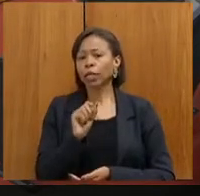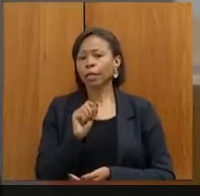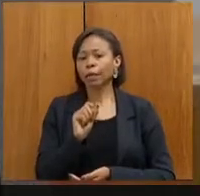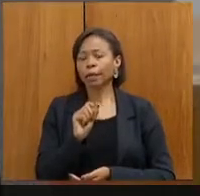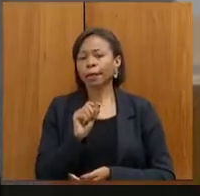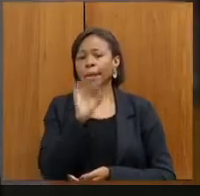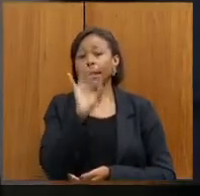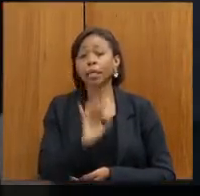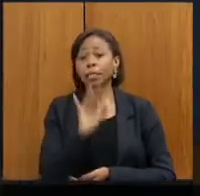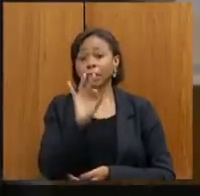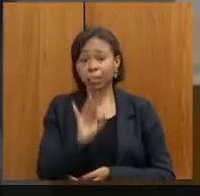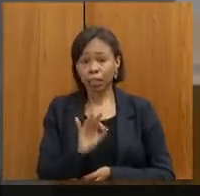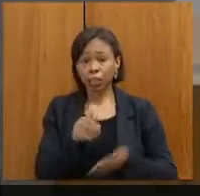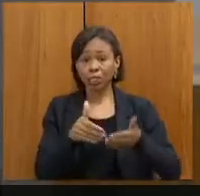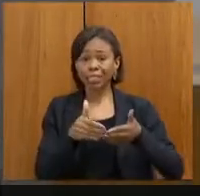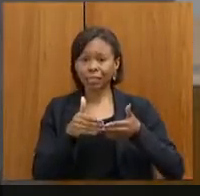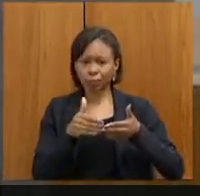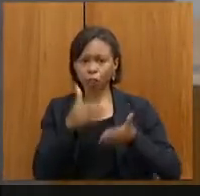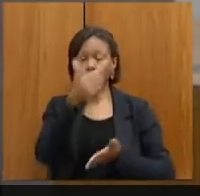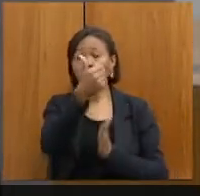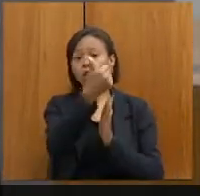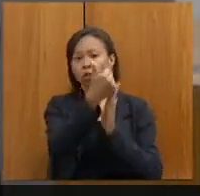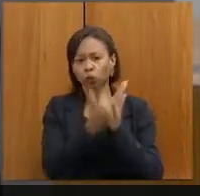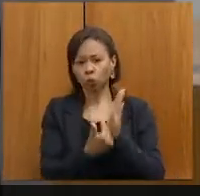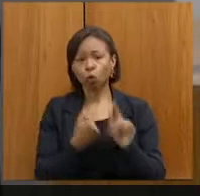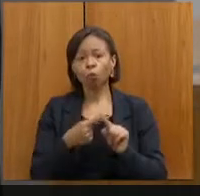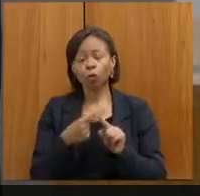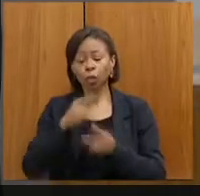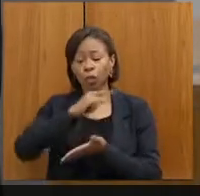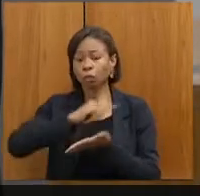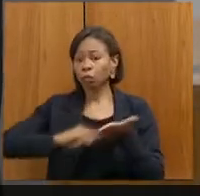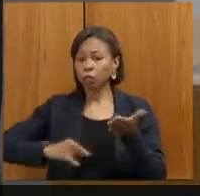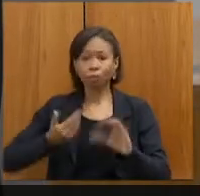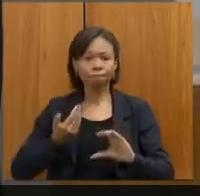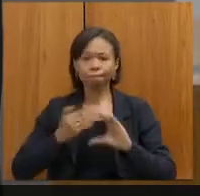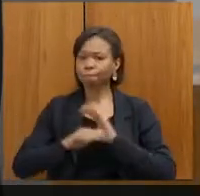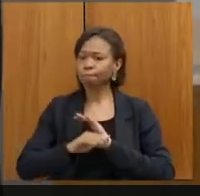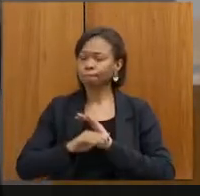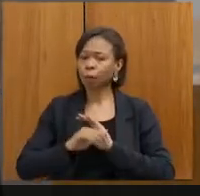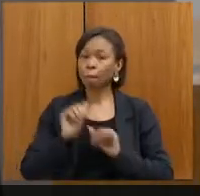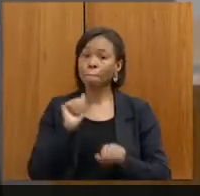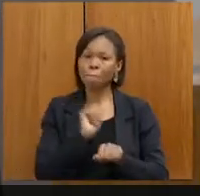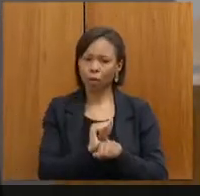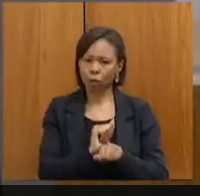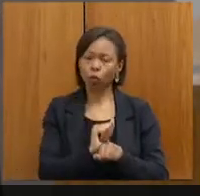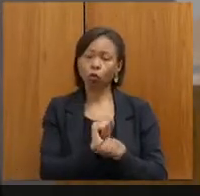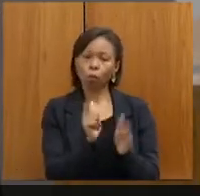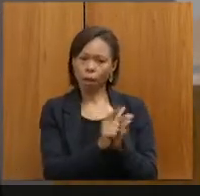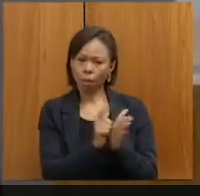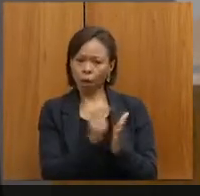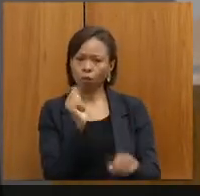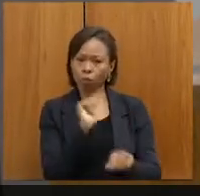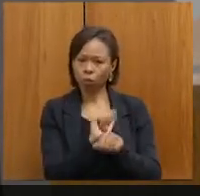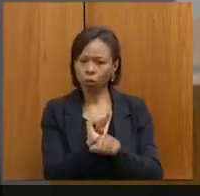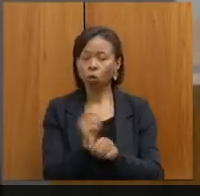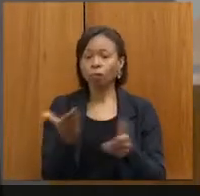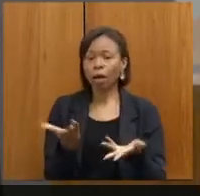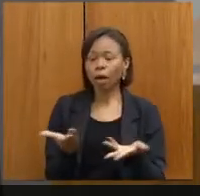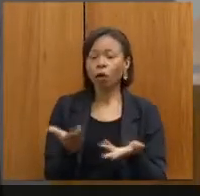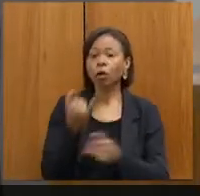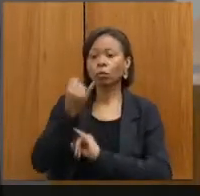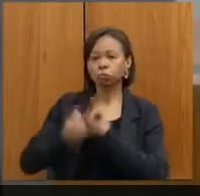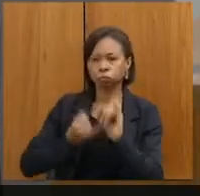uma vez que é o documento Deixa de ser enviado de forma impressa e começa a ser utilizado de forma